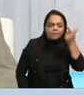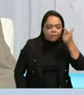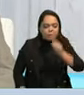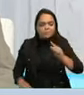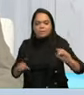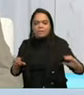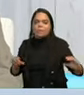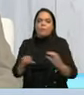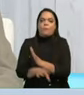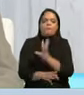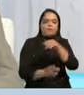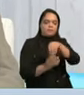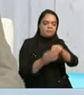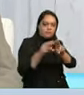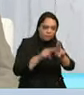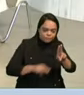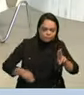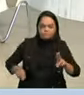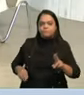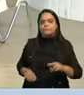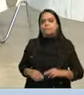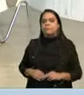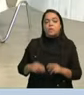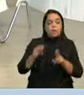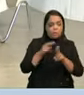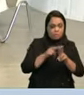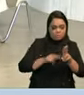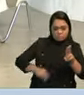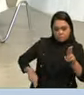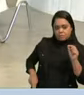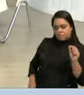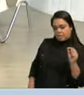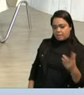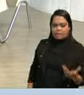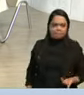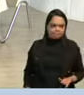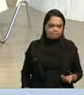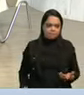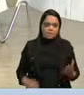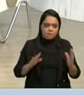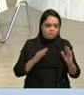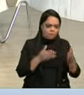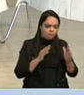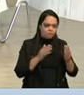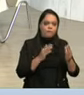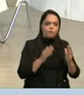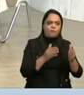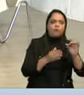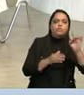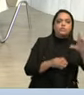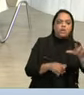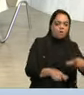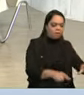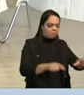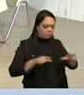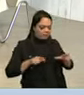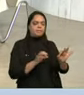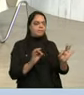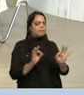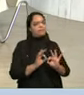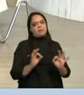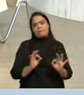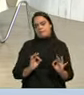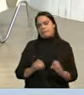A Universidade Federal de Uberlândia, ela não é apenas uma instituição que tem por finalidade conceder um diploma de ensino